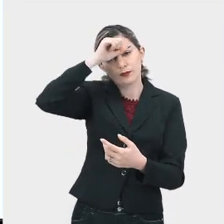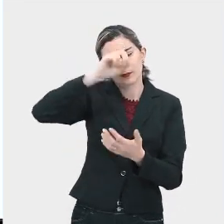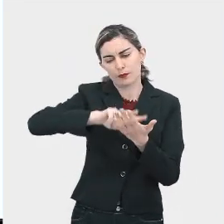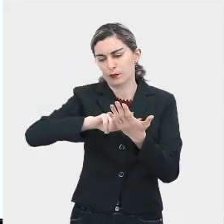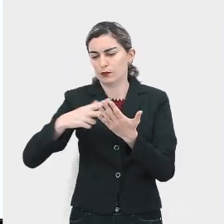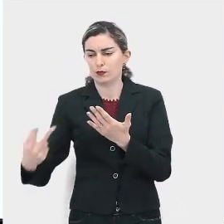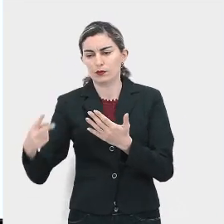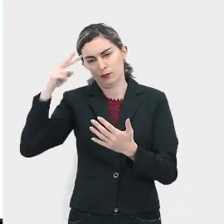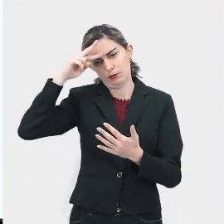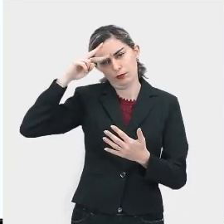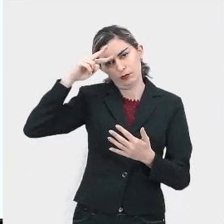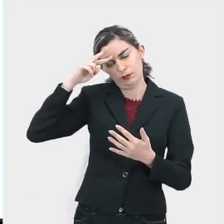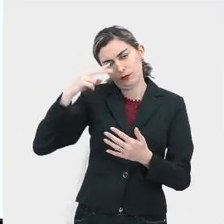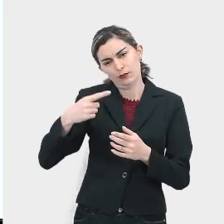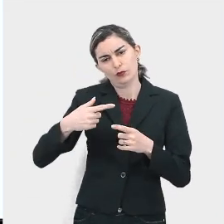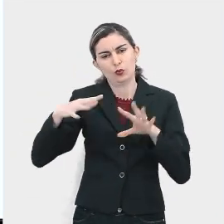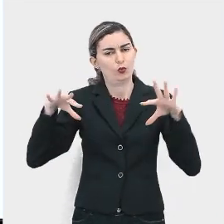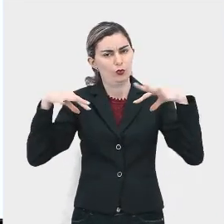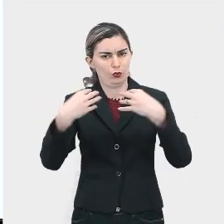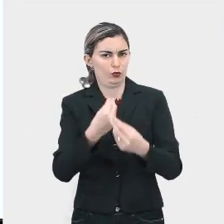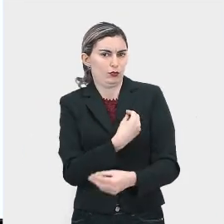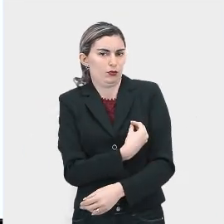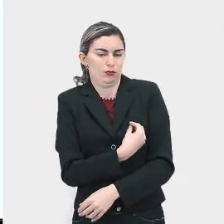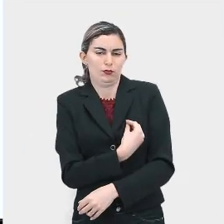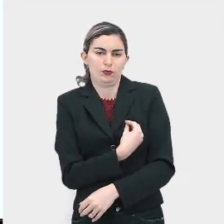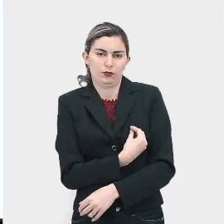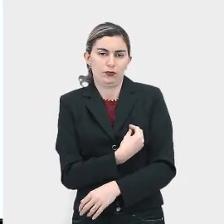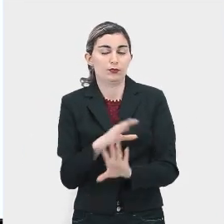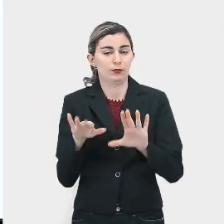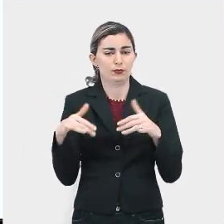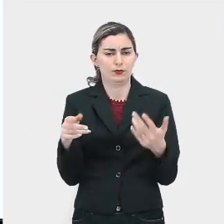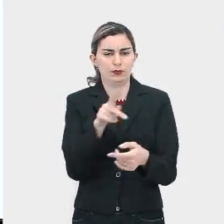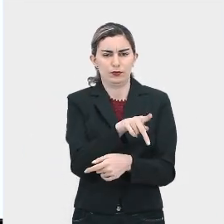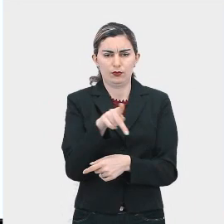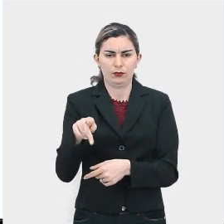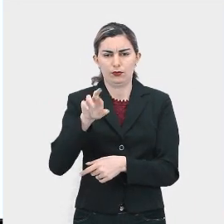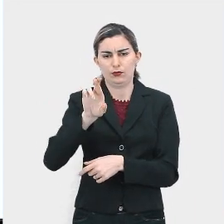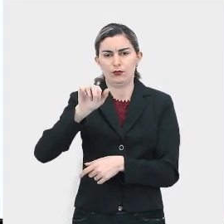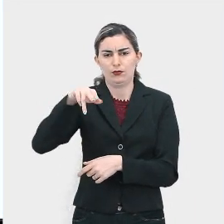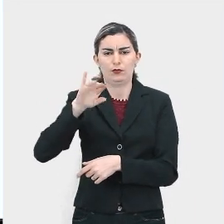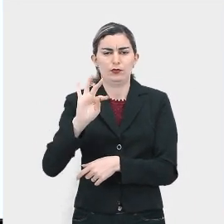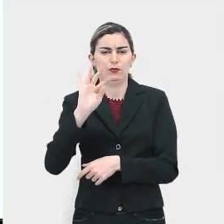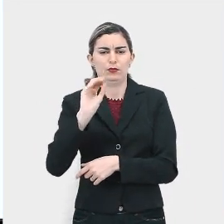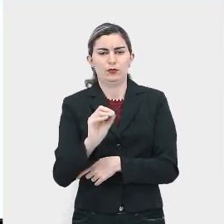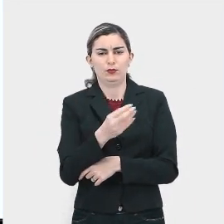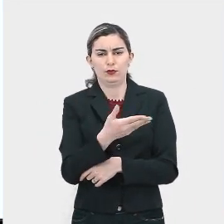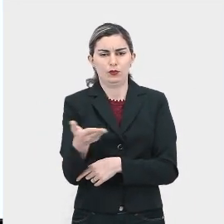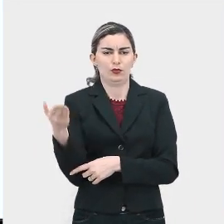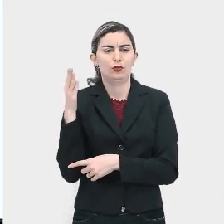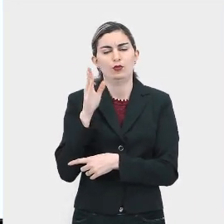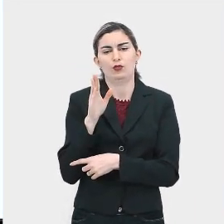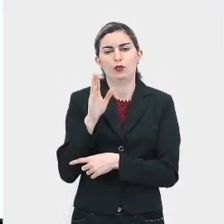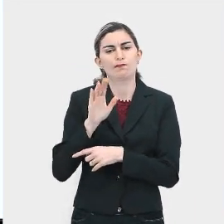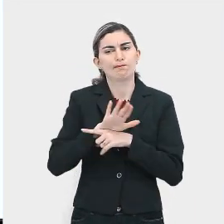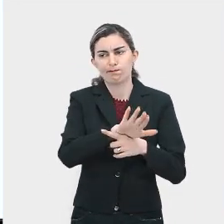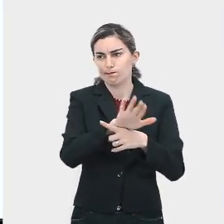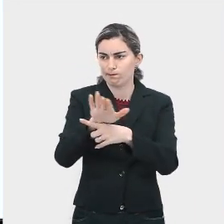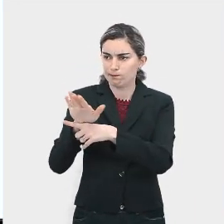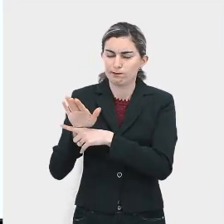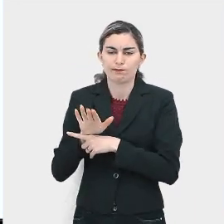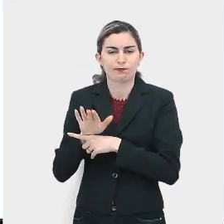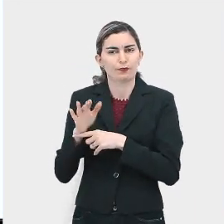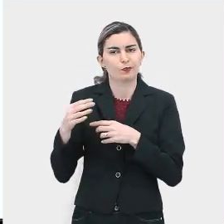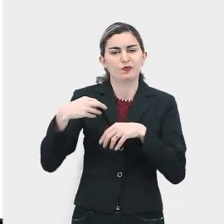vida, né? Então, o professor Renato Mendonça aí, ele corrobora, né? Ele compactua justamente com a mesma